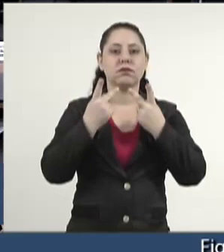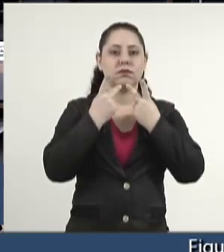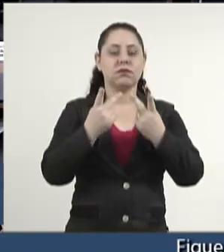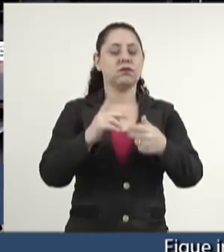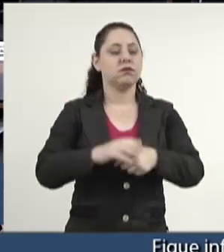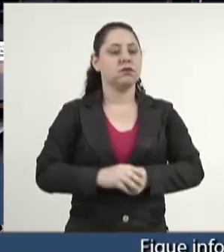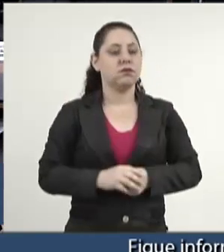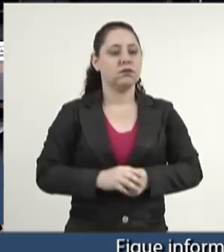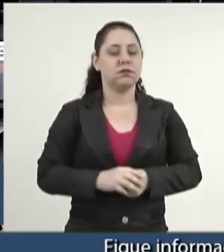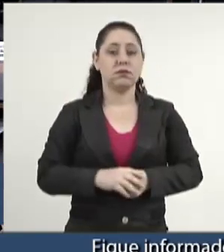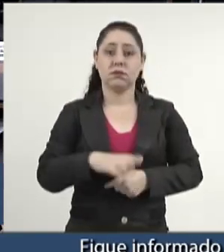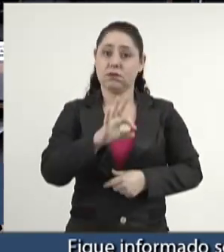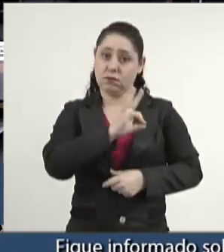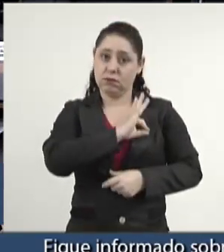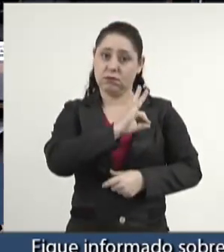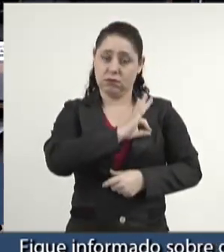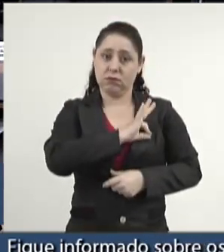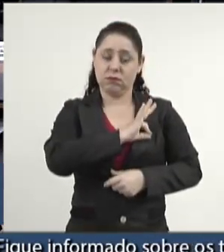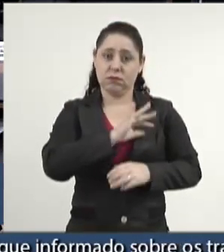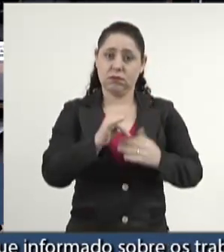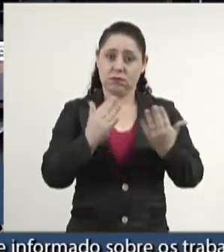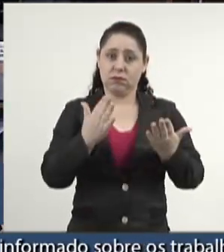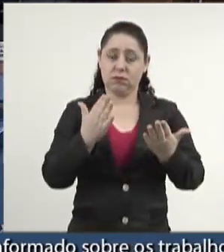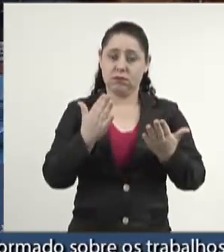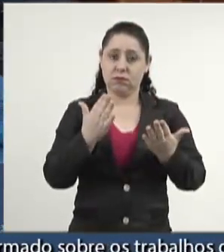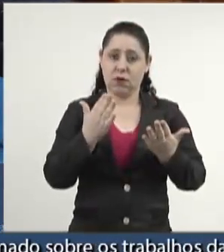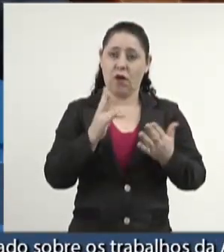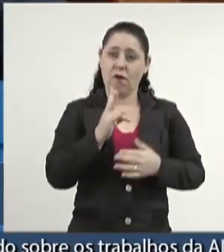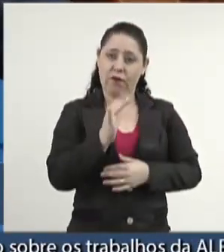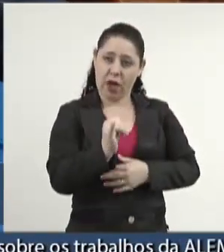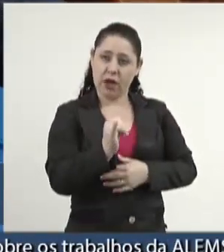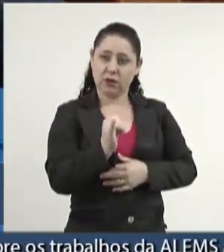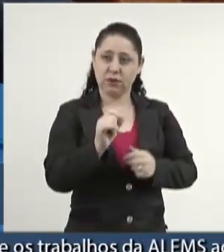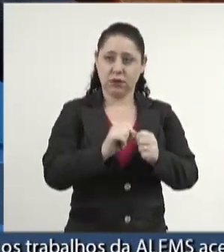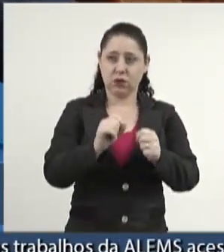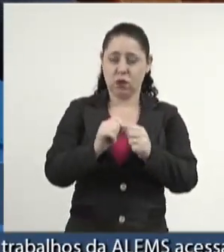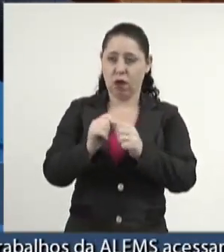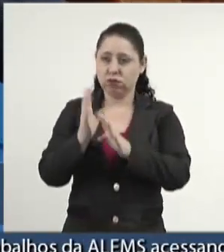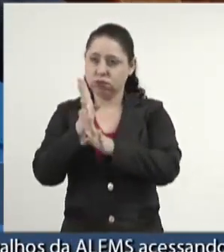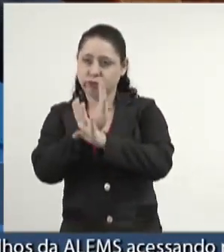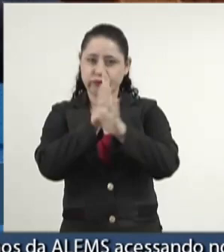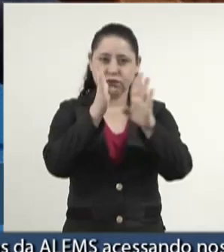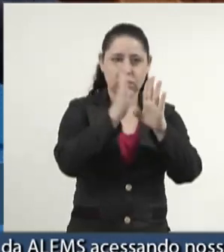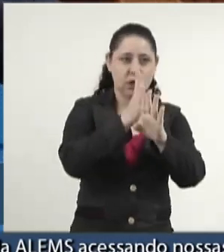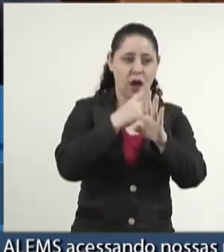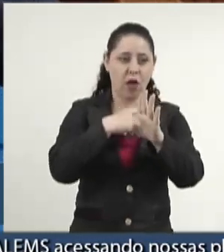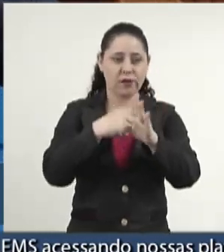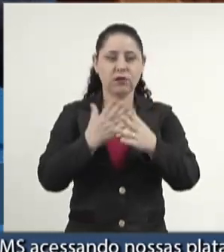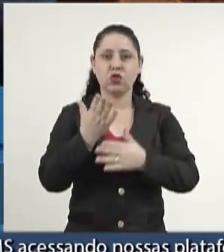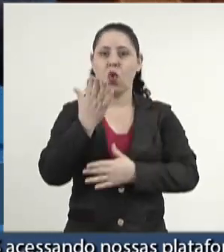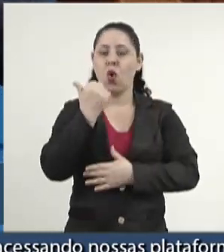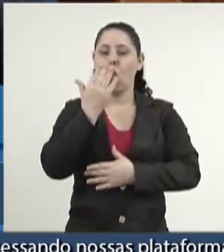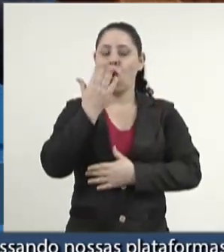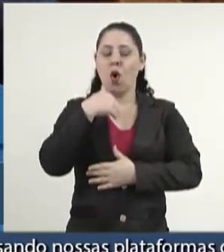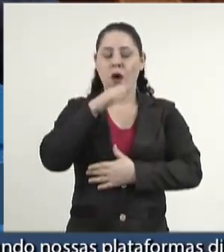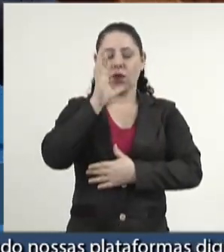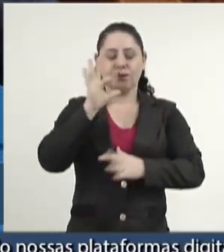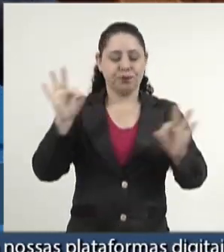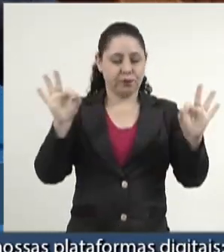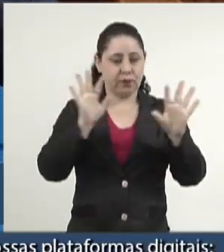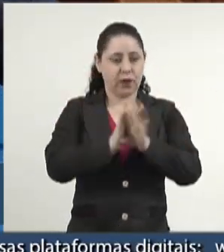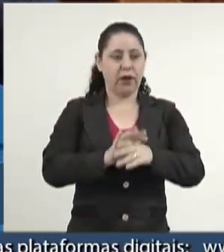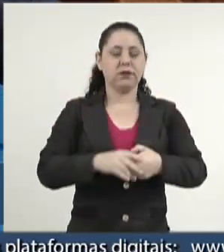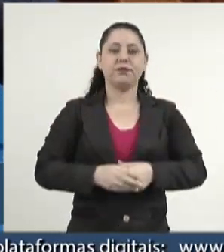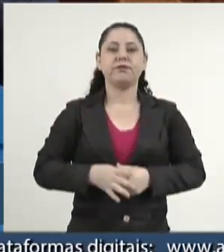o seguinte: o policial, quando ele vai sair para uma operação, eu acredito que ele vai alimentado. Ele